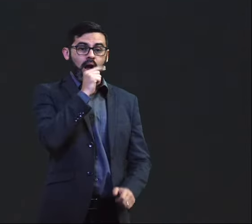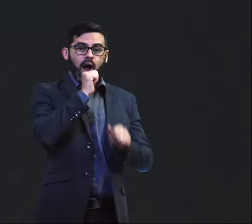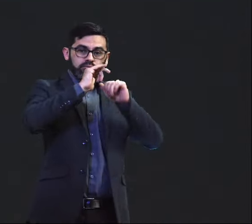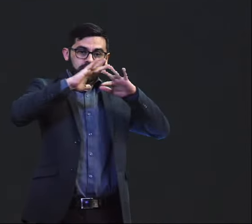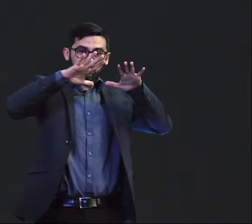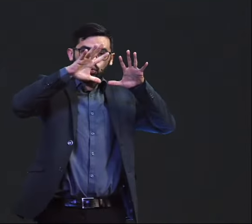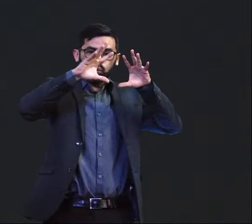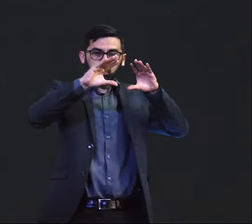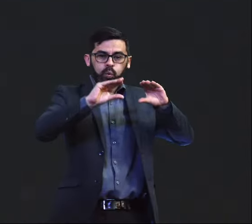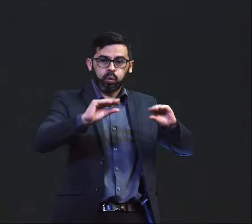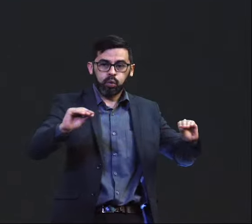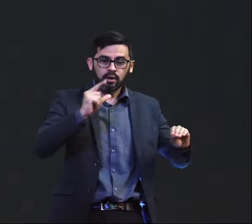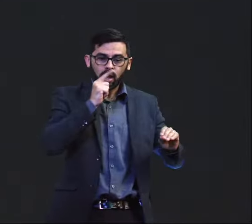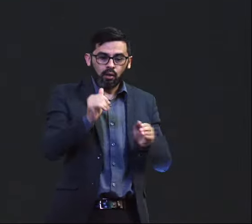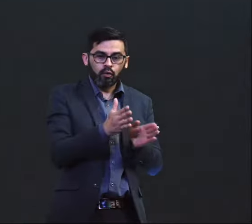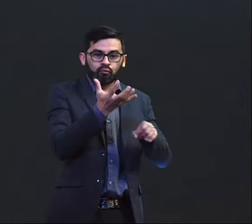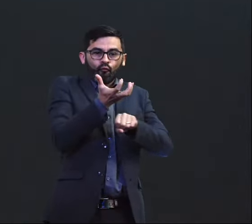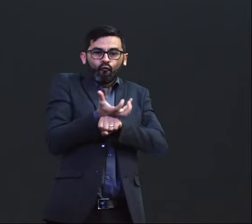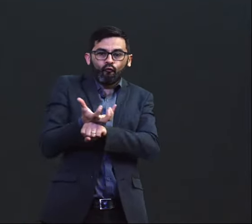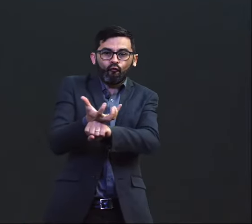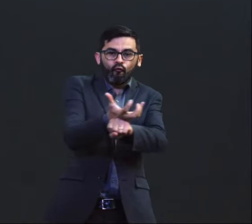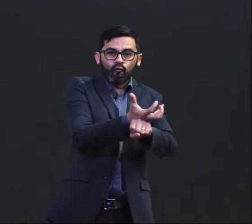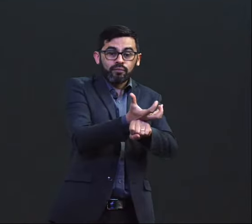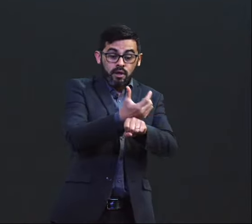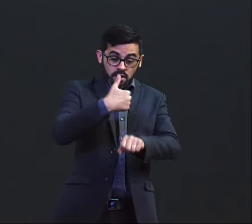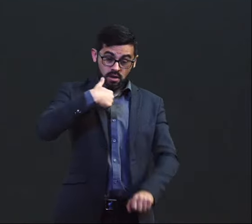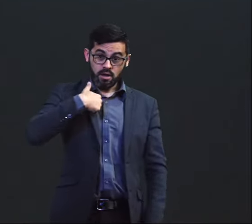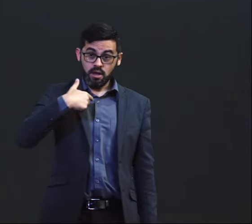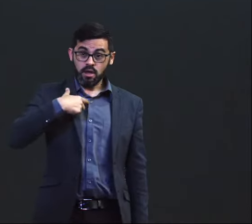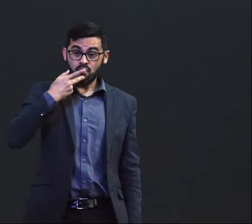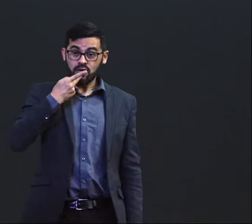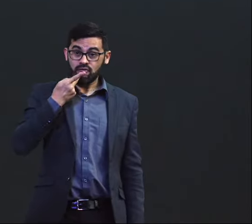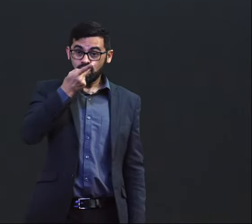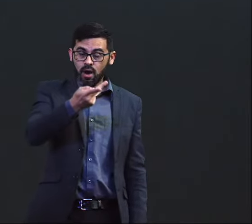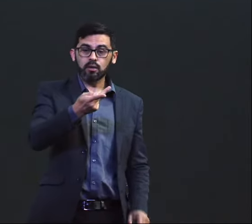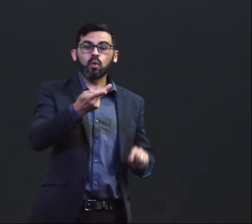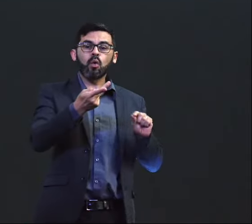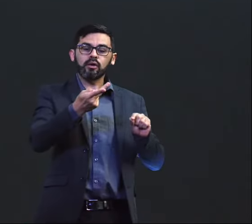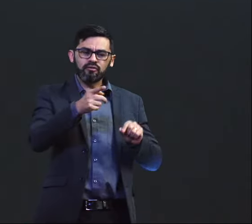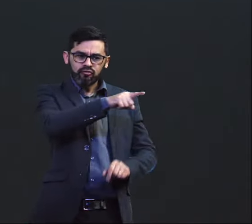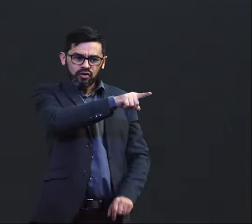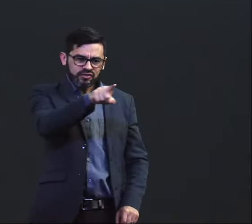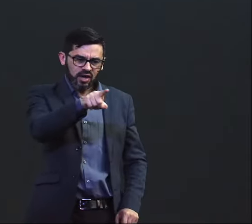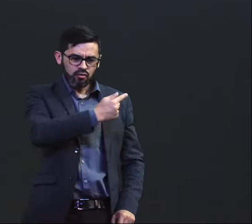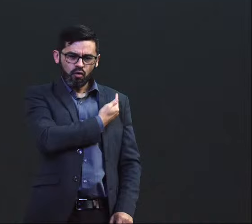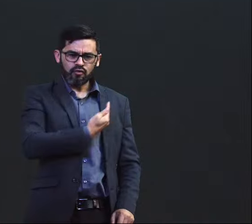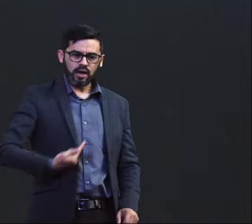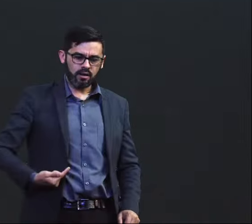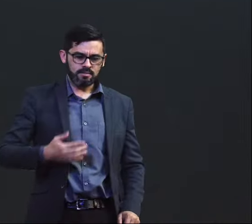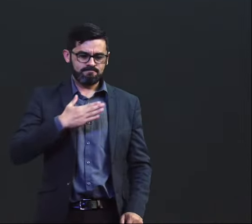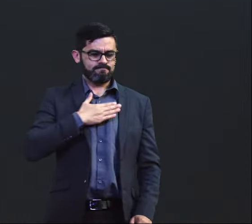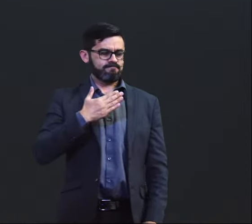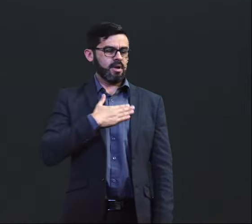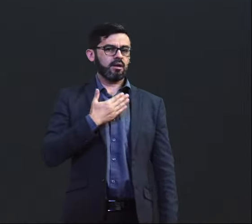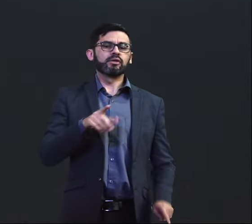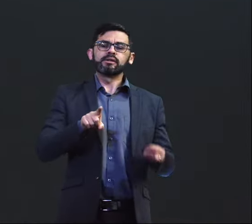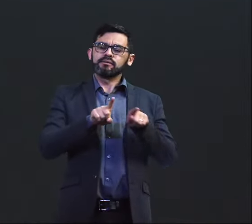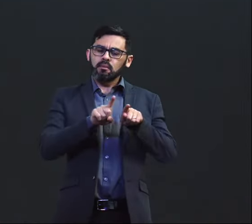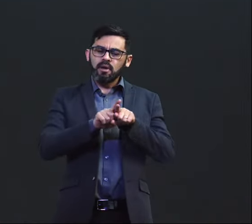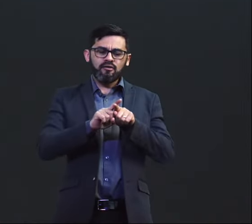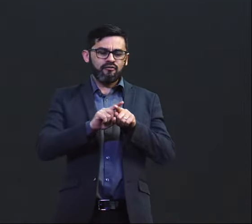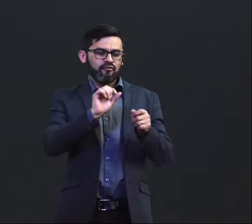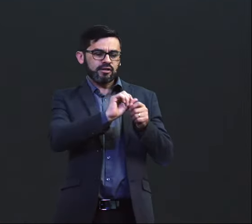os rios ficam sem águas. Sou eu quem diz a Ciro: você governará em meu nome e fará